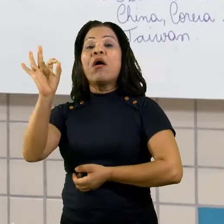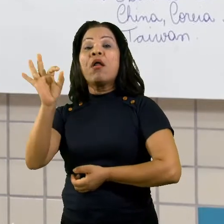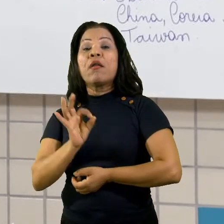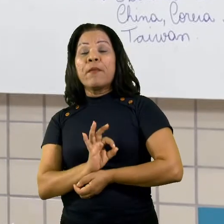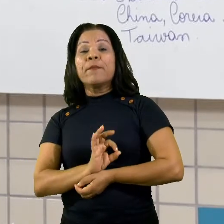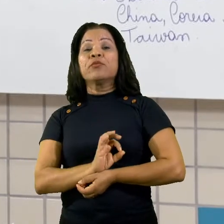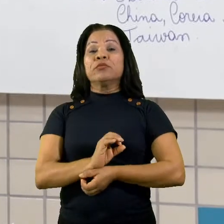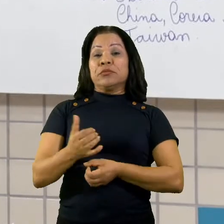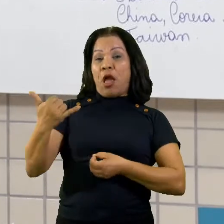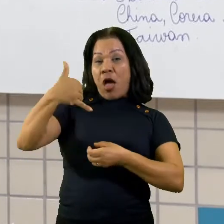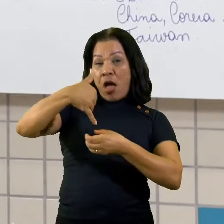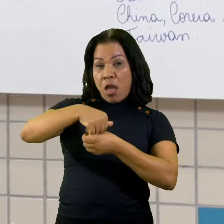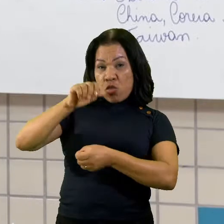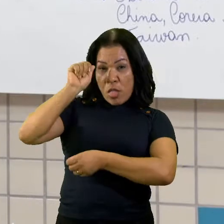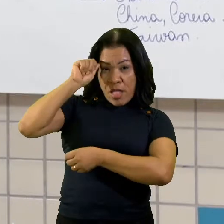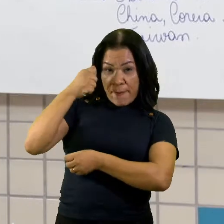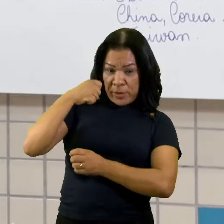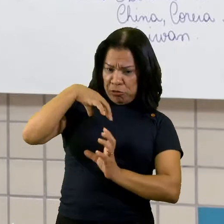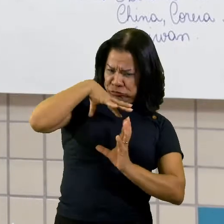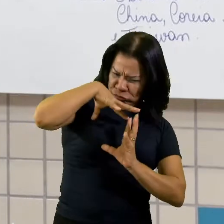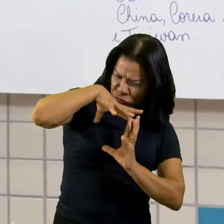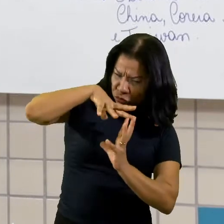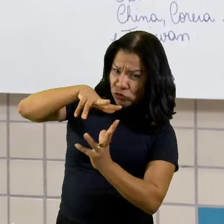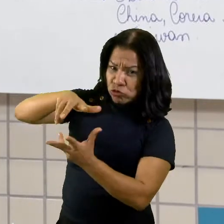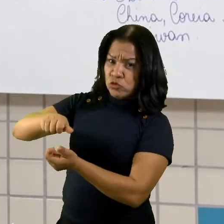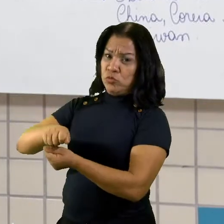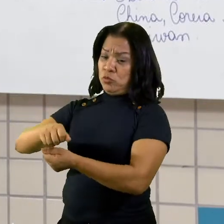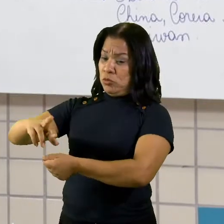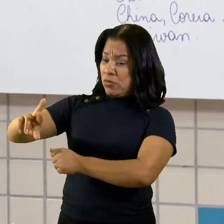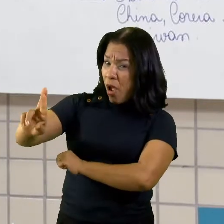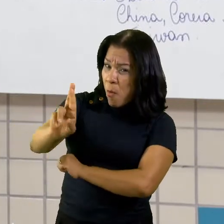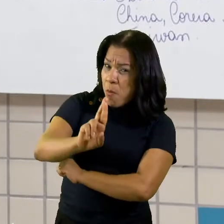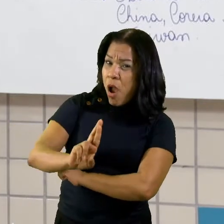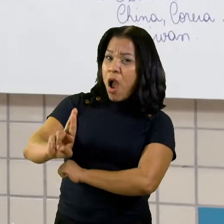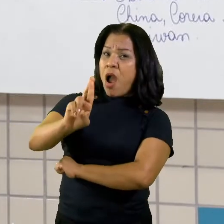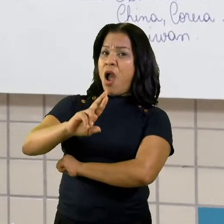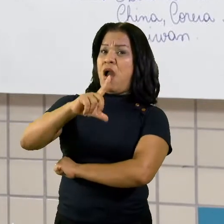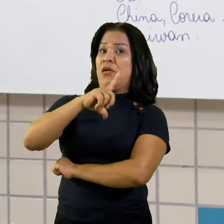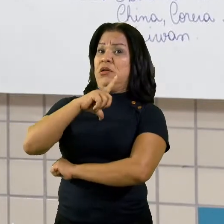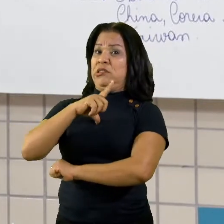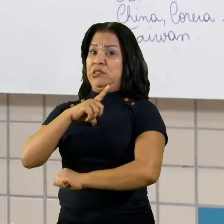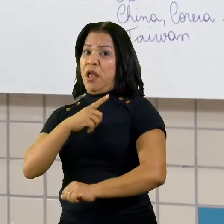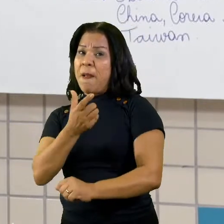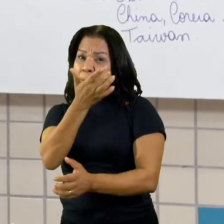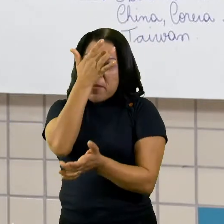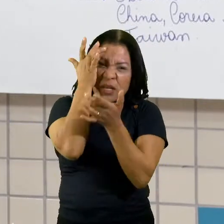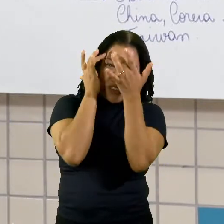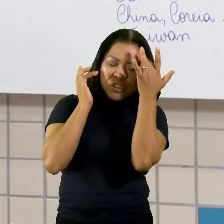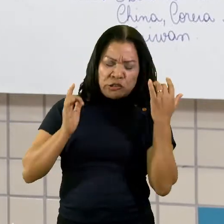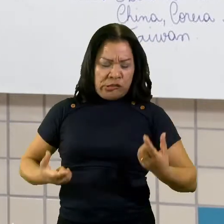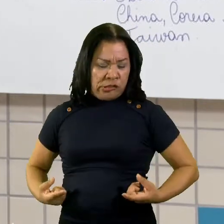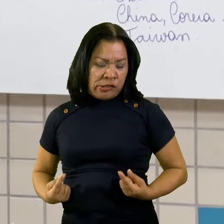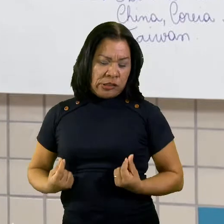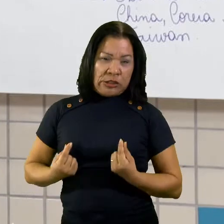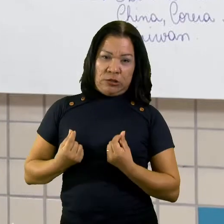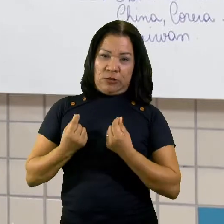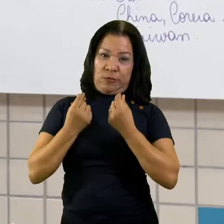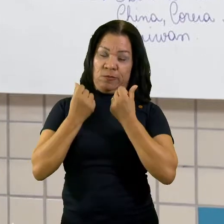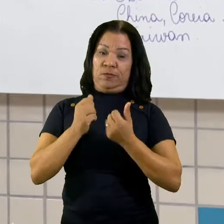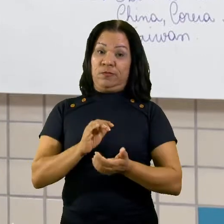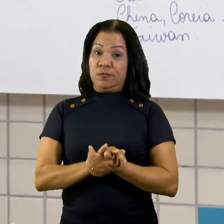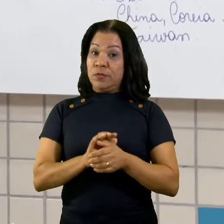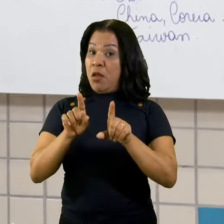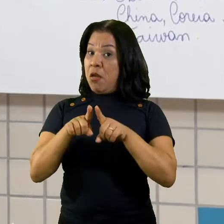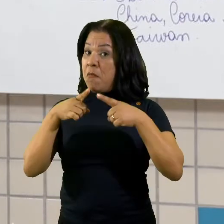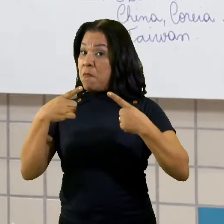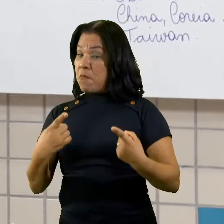petróleo do mundo. Então, é uma região que é muito rica, eu vou ter muita gente extremamente rica nessa região, mas é uma